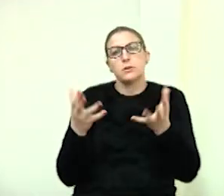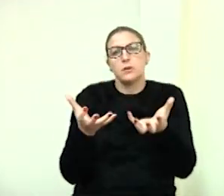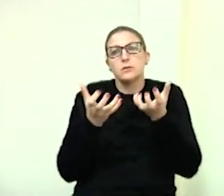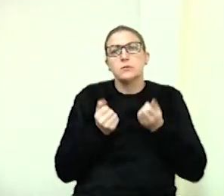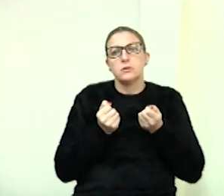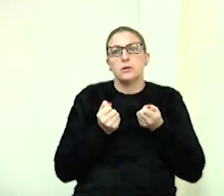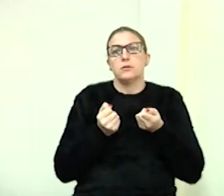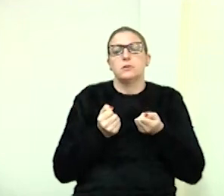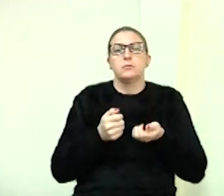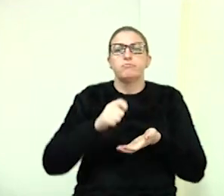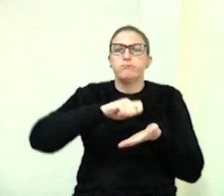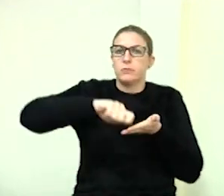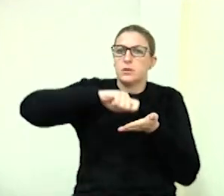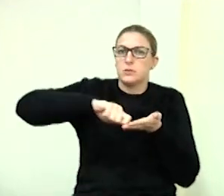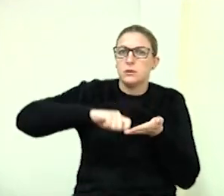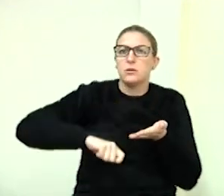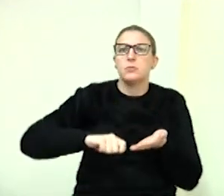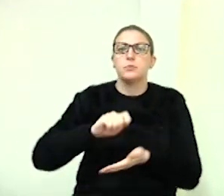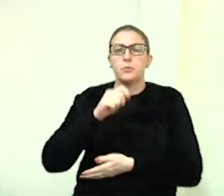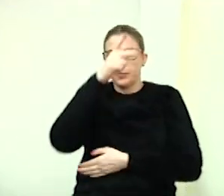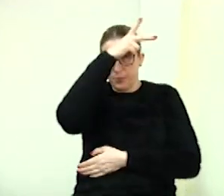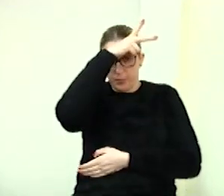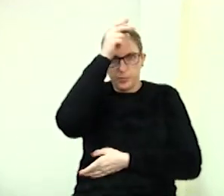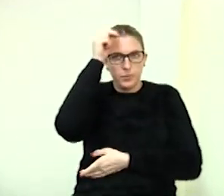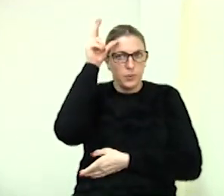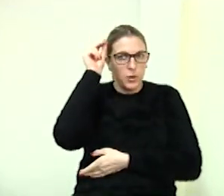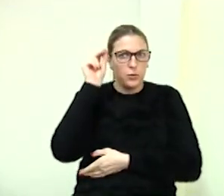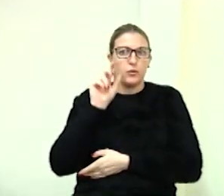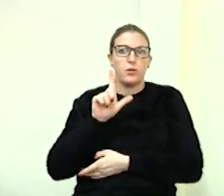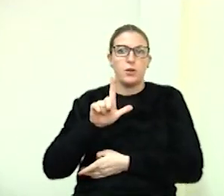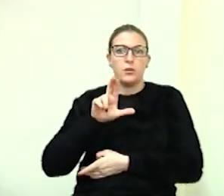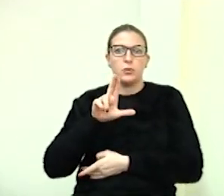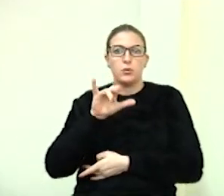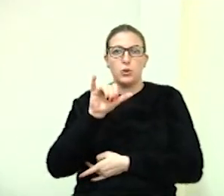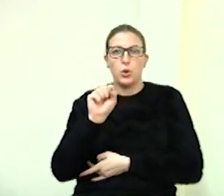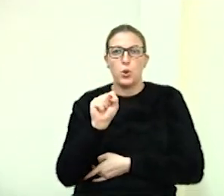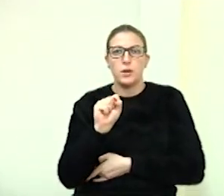apreço e consideração. Luiz Francisco Schmidt, prefeito municipal. Lido, senhor presidente.